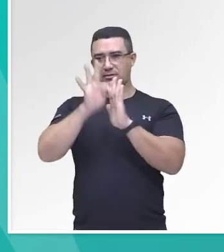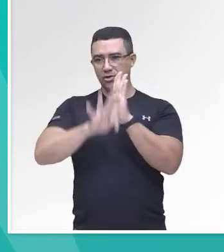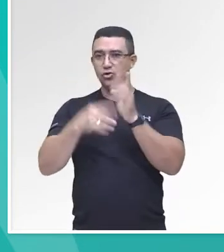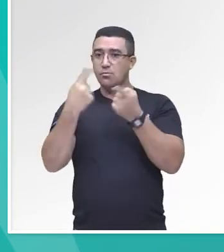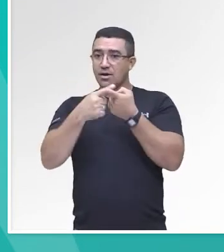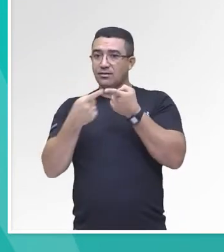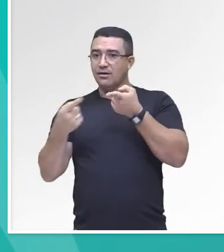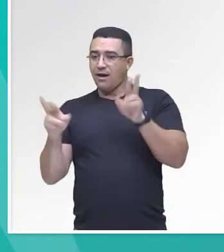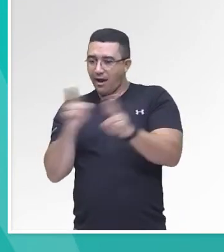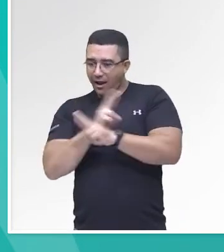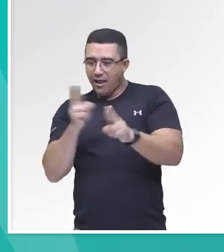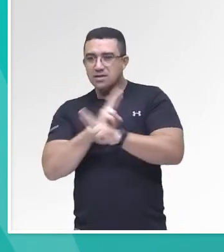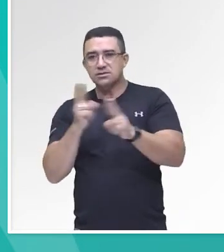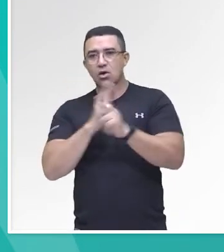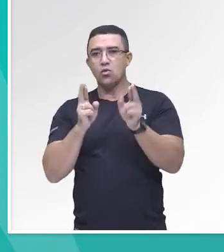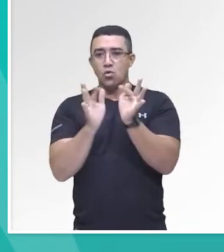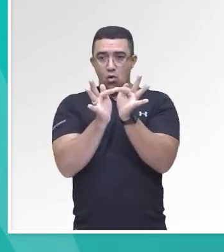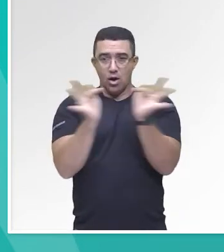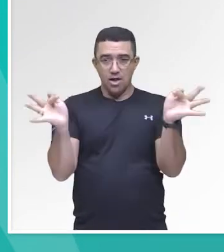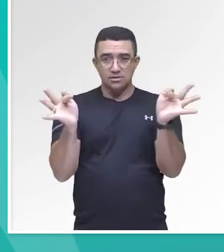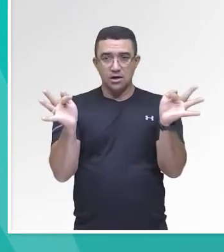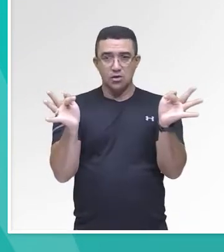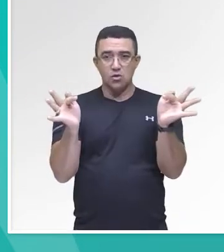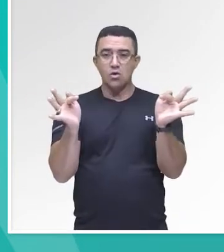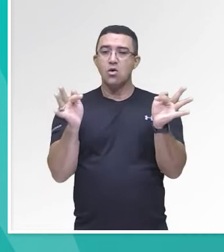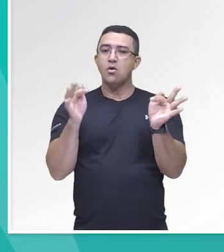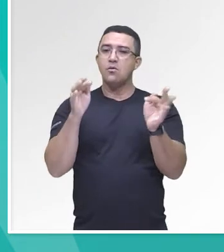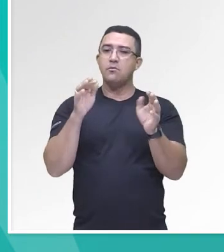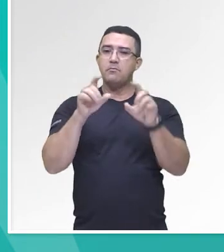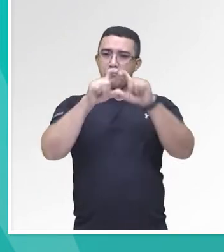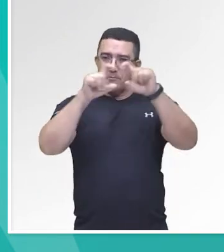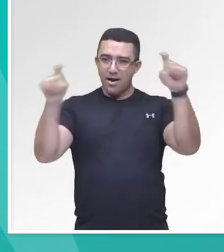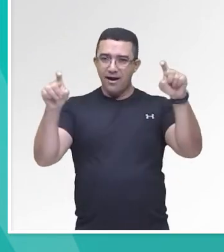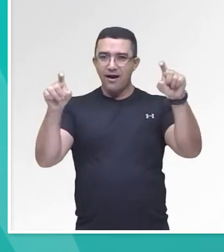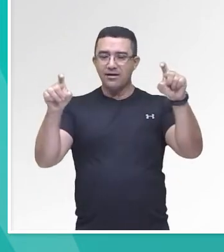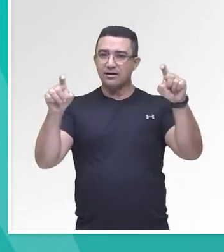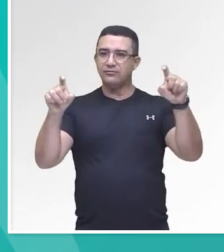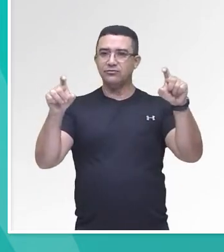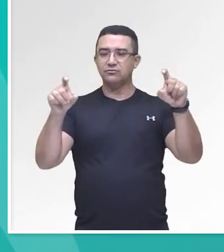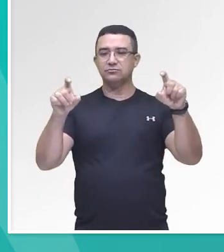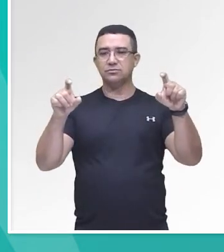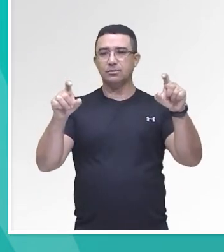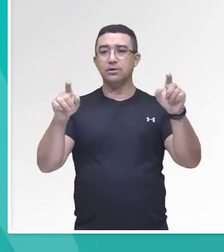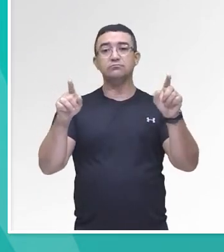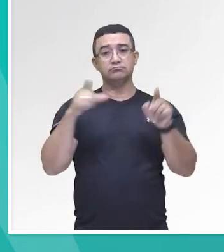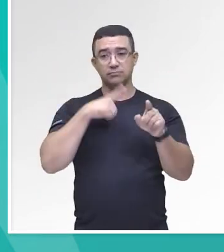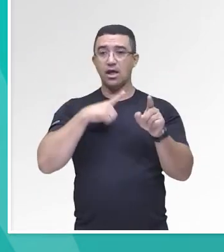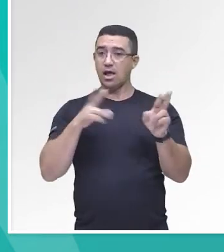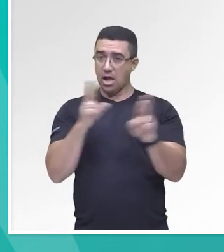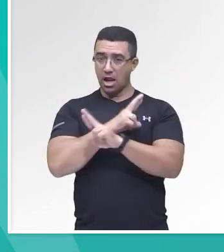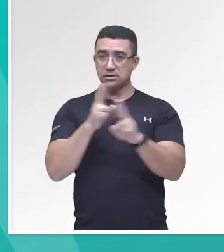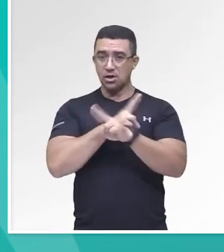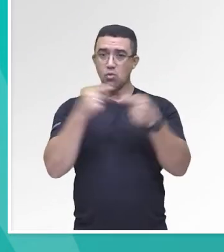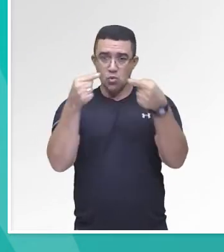inter-relação entre as orações, frases, parágrafos e assim por diante. Então, olha só, vem aqui comigo.